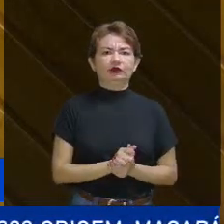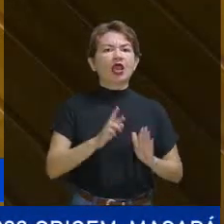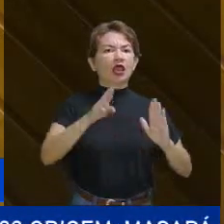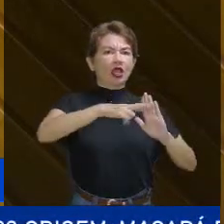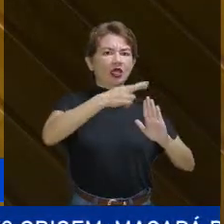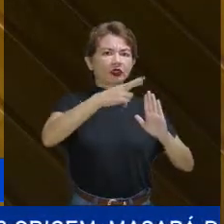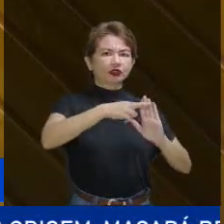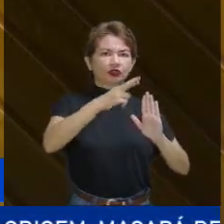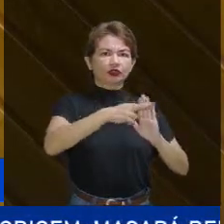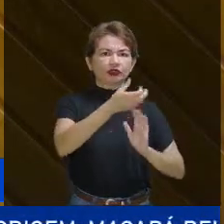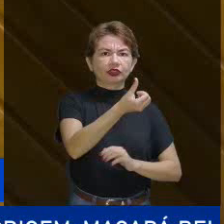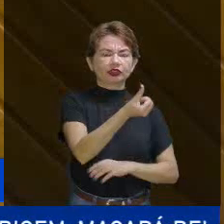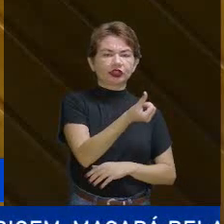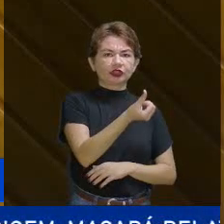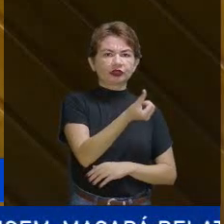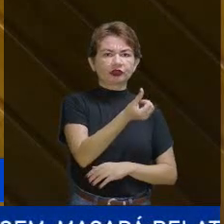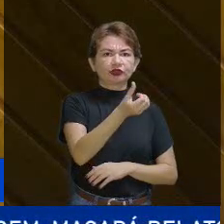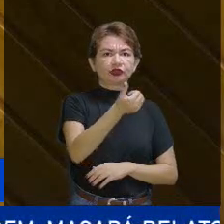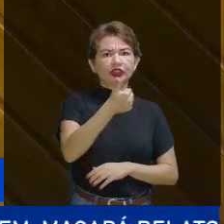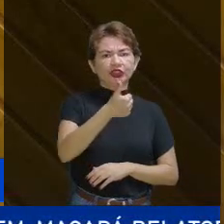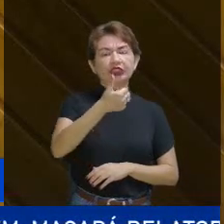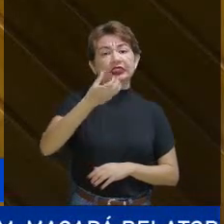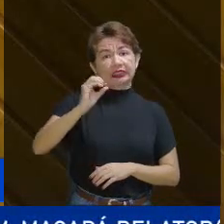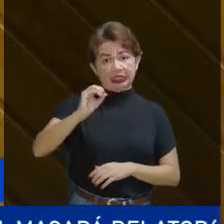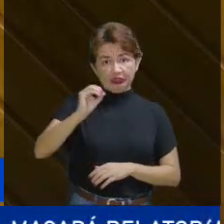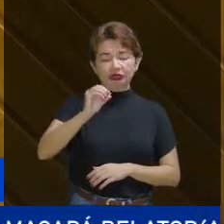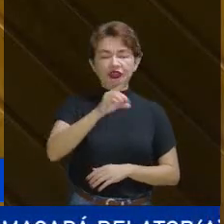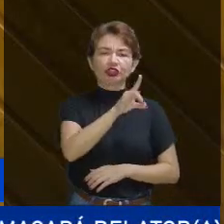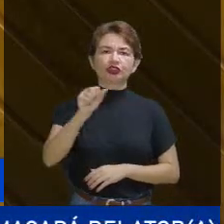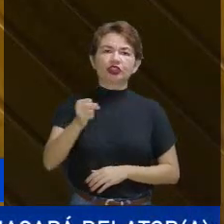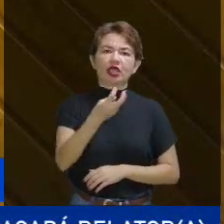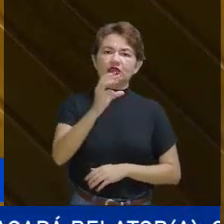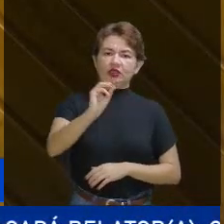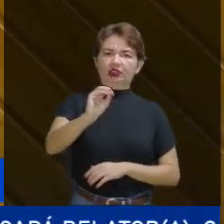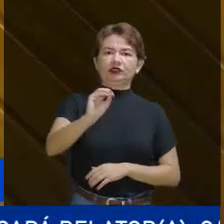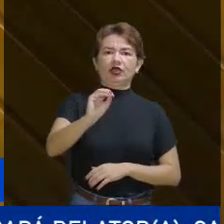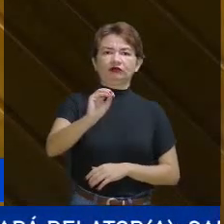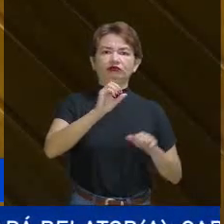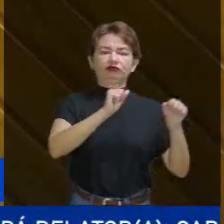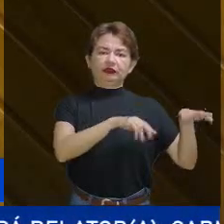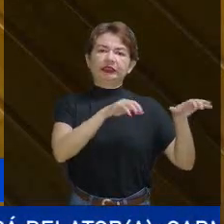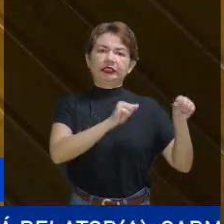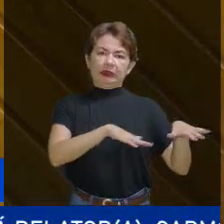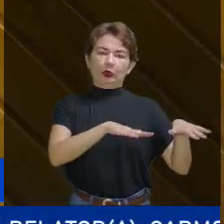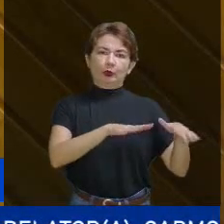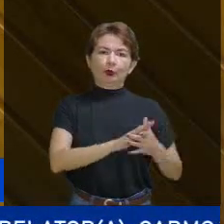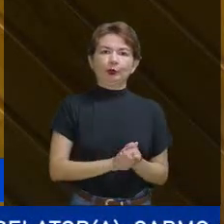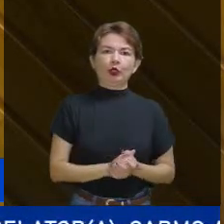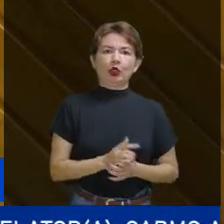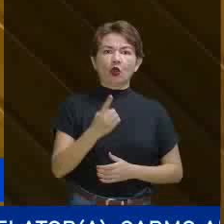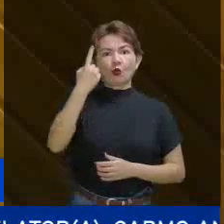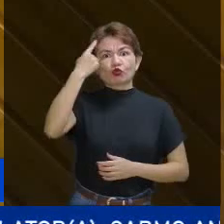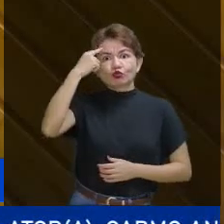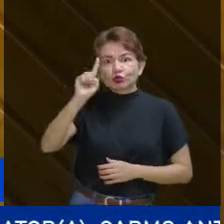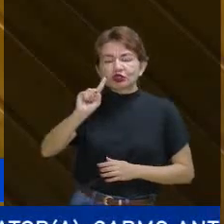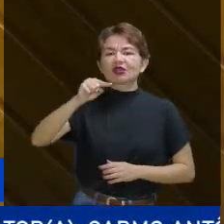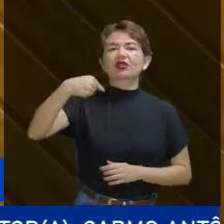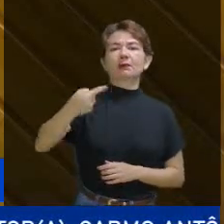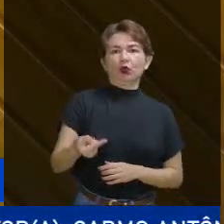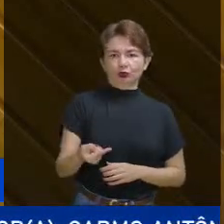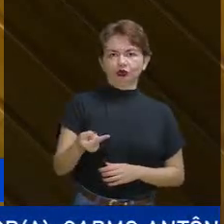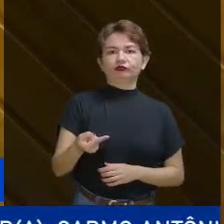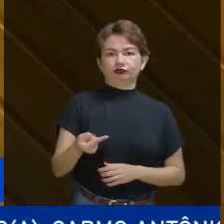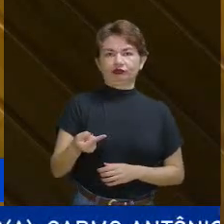a resolução 610, dia 30/9, um dia